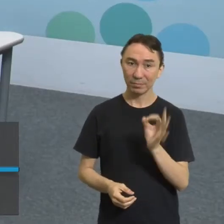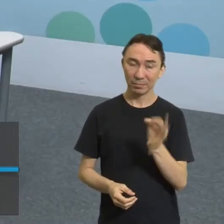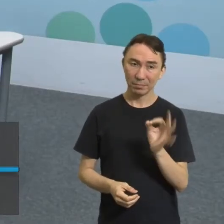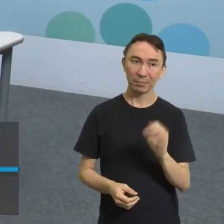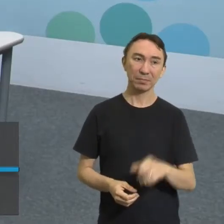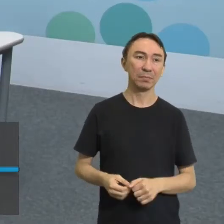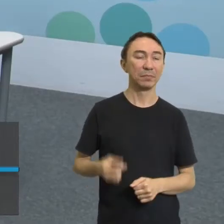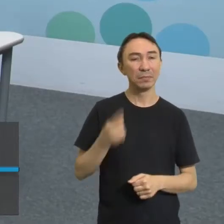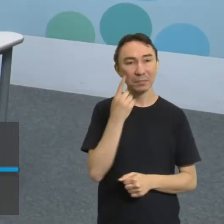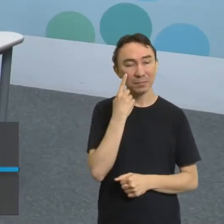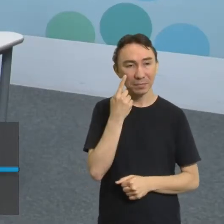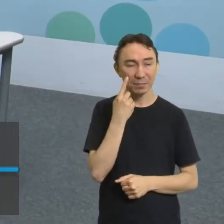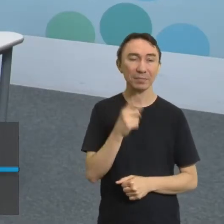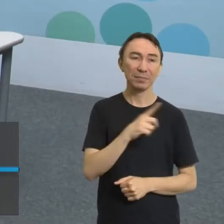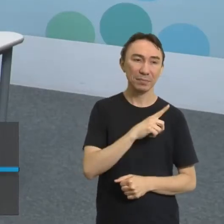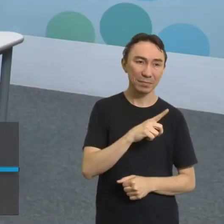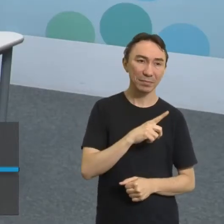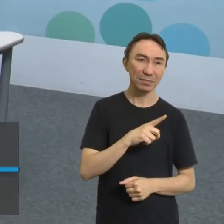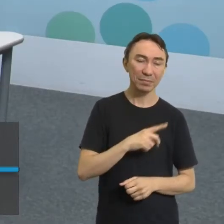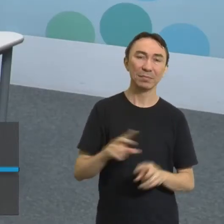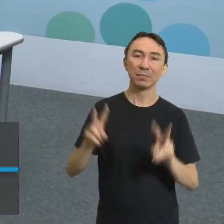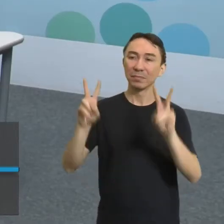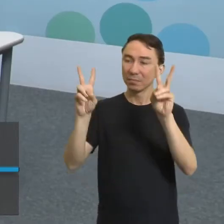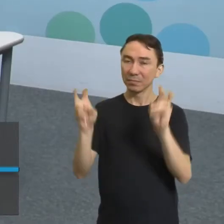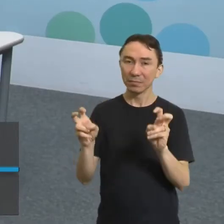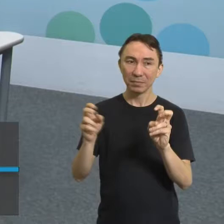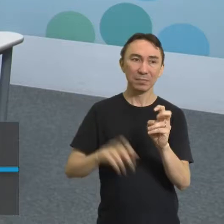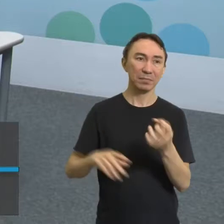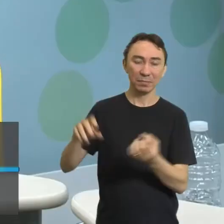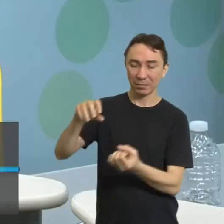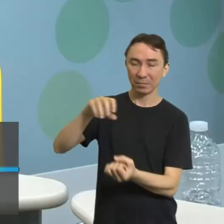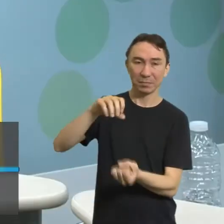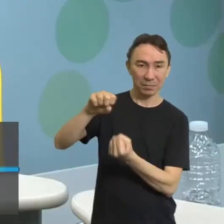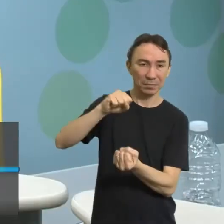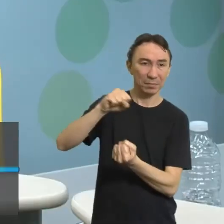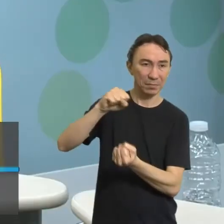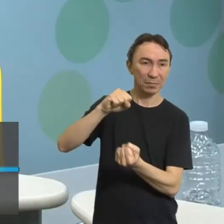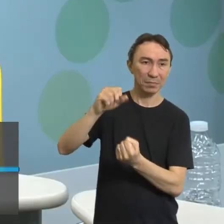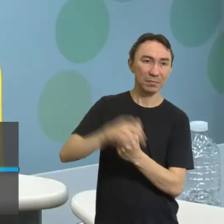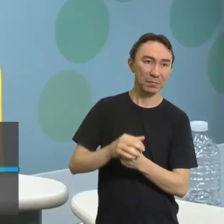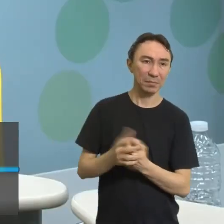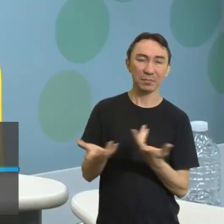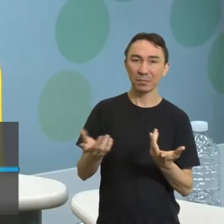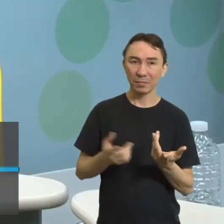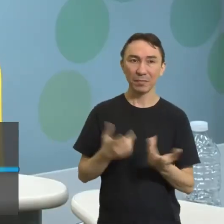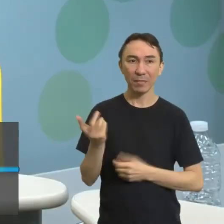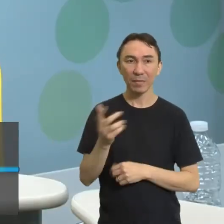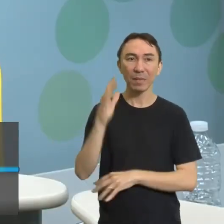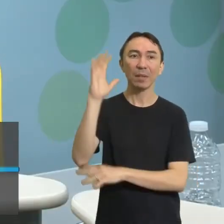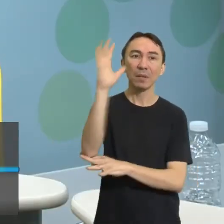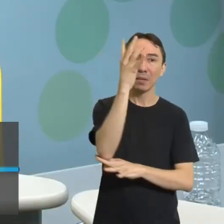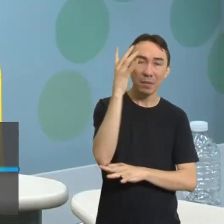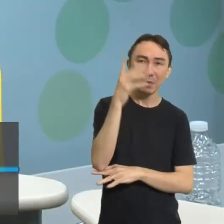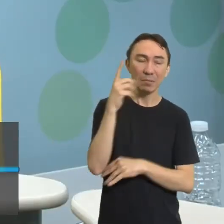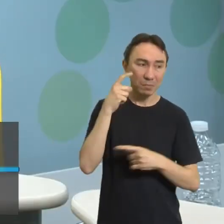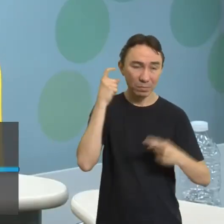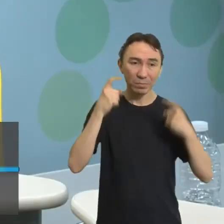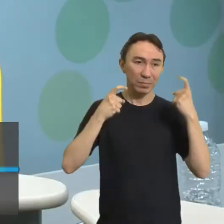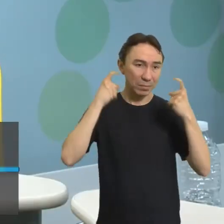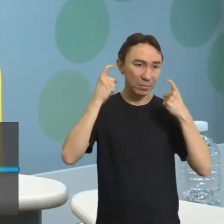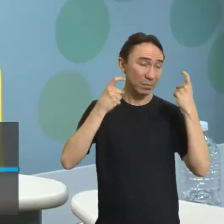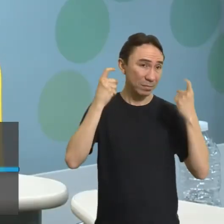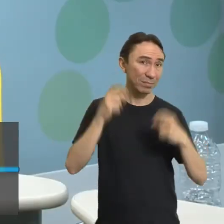geral apareceu bastante o tema sustentabilidade, a preocupação com o meio ambiente. Eu acho que isso tem que vir à tona,